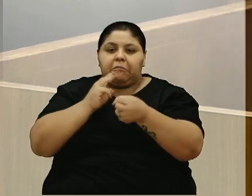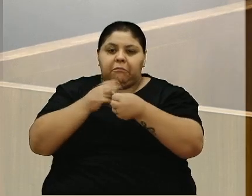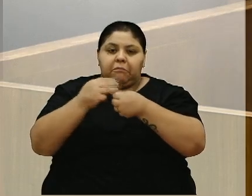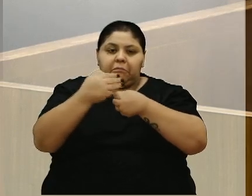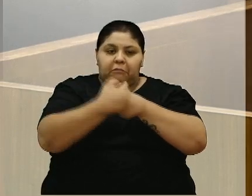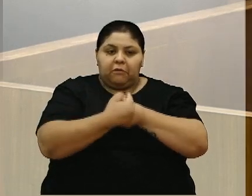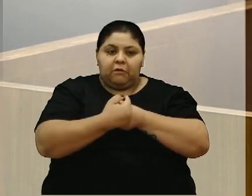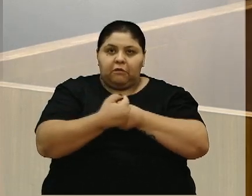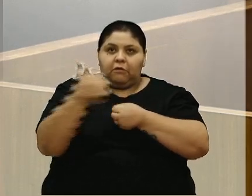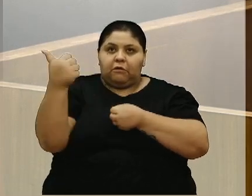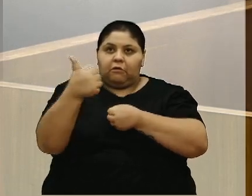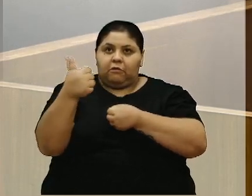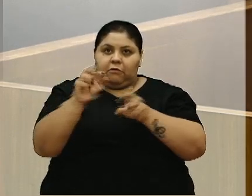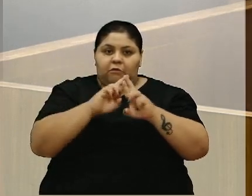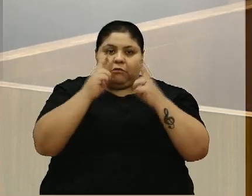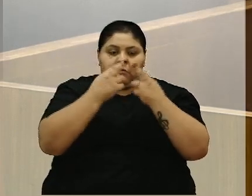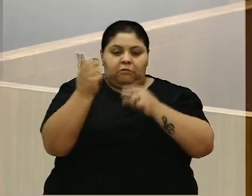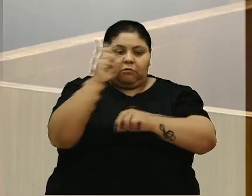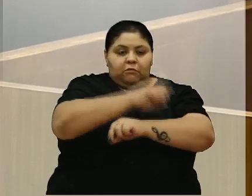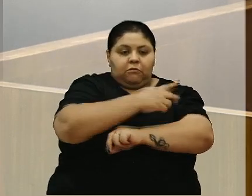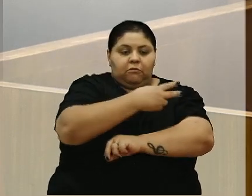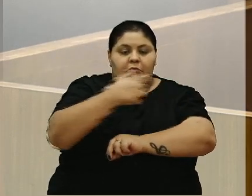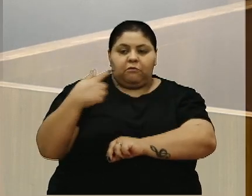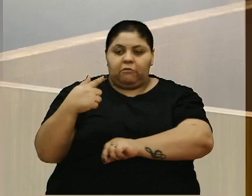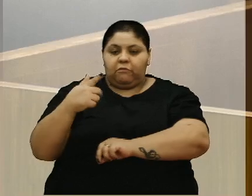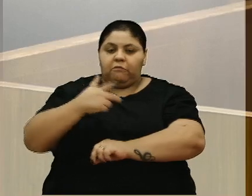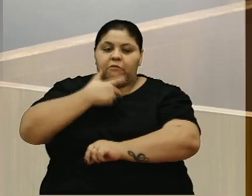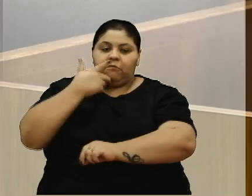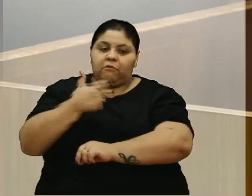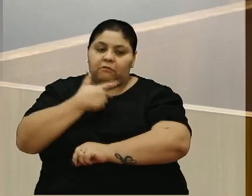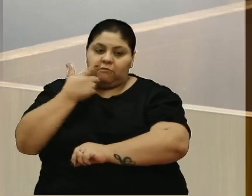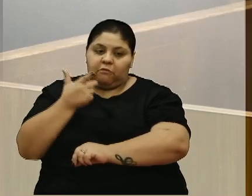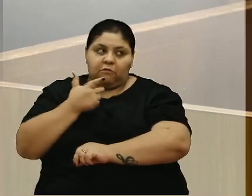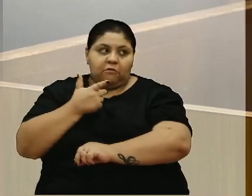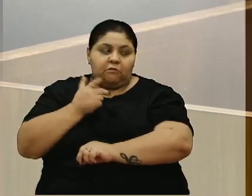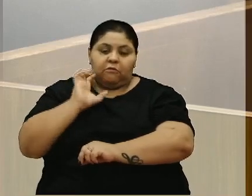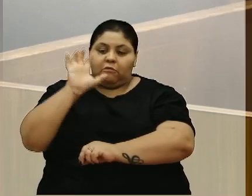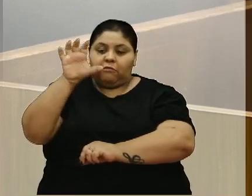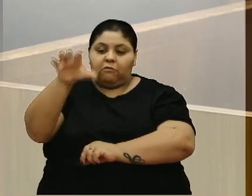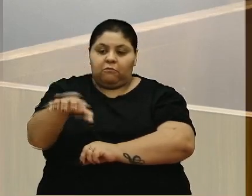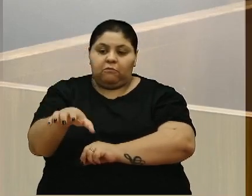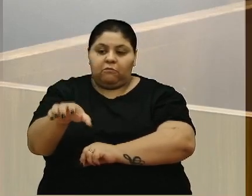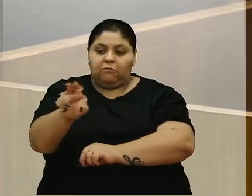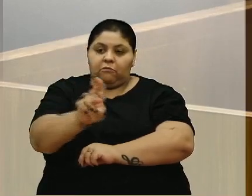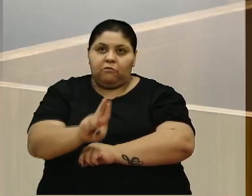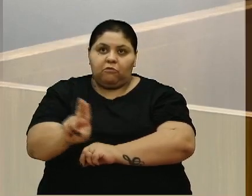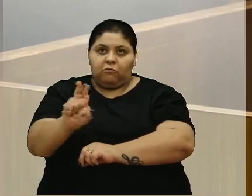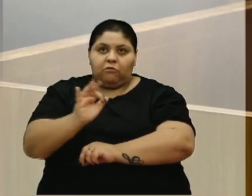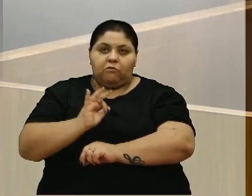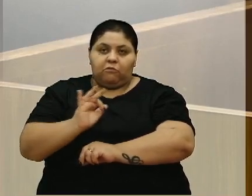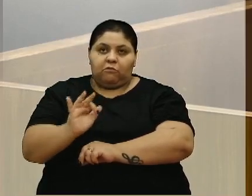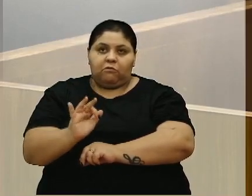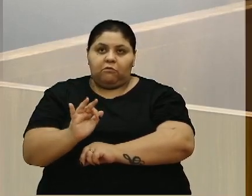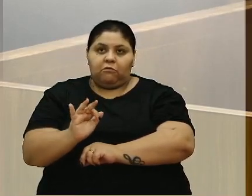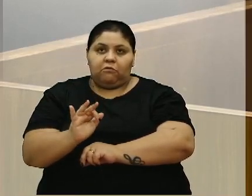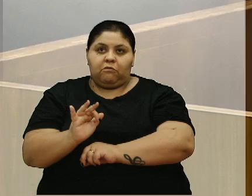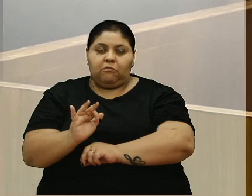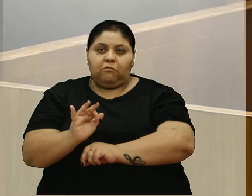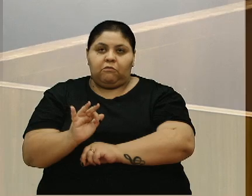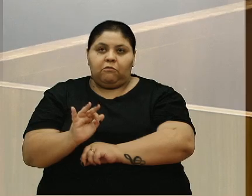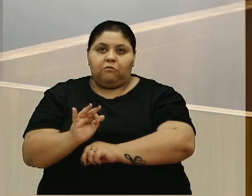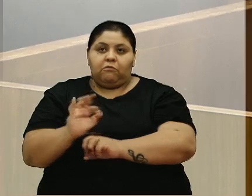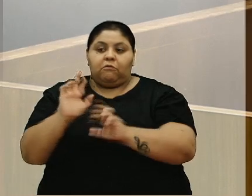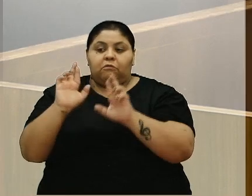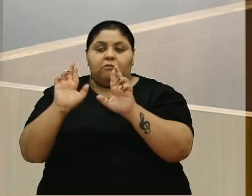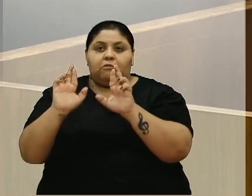Primeiro que a nossa reunião no dia 27 vai tratar sobre a extensão da Universidade do Rio Grande do Sul, que é uma região, vai se